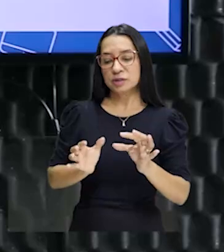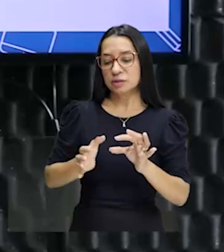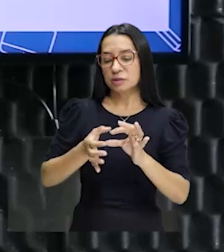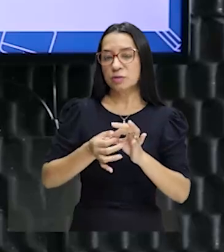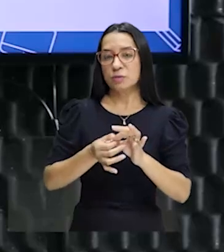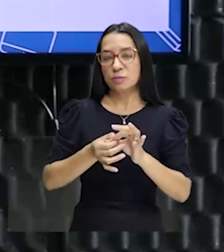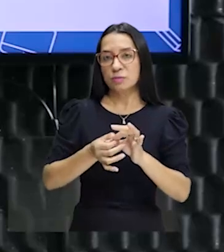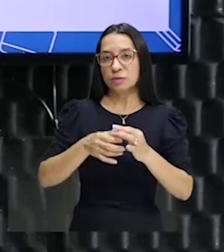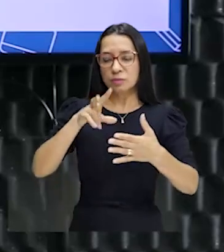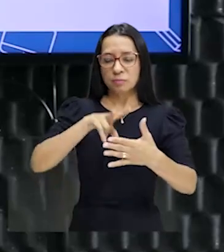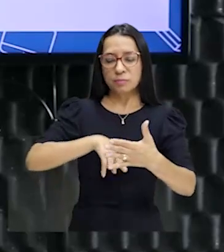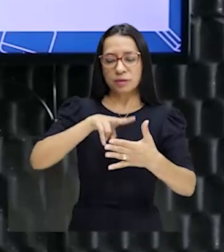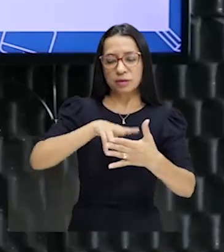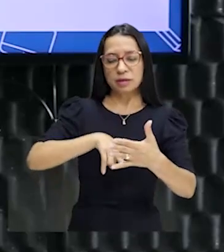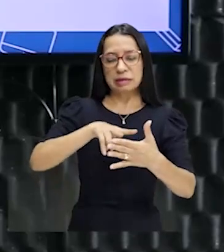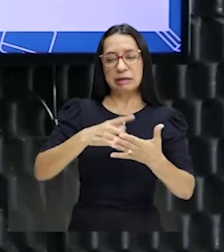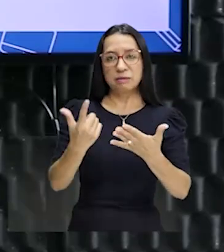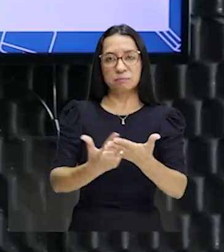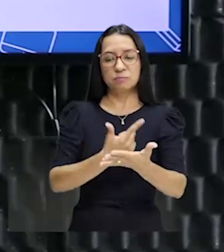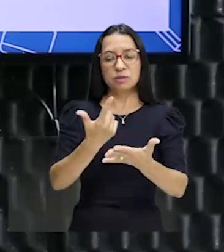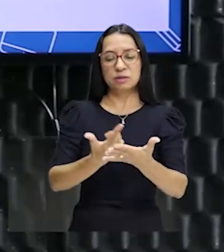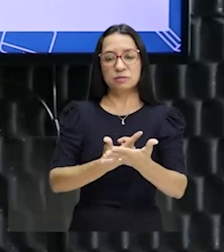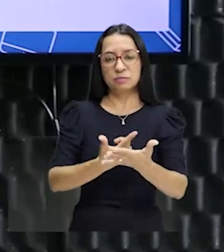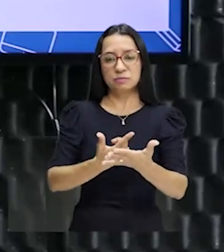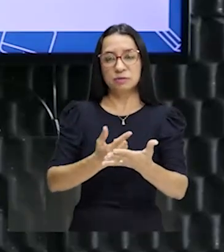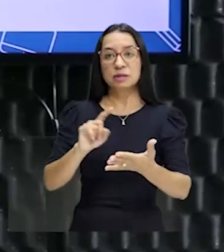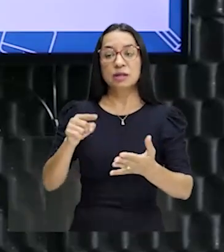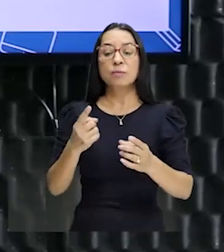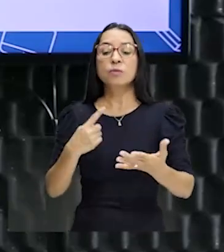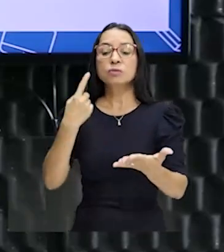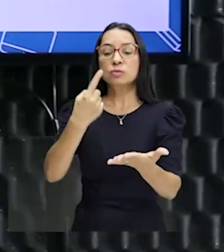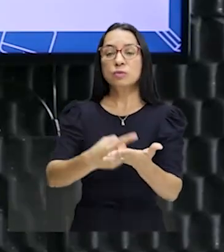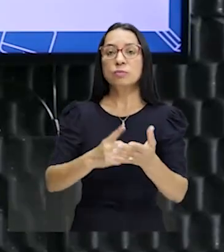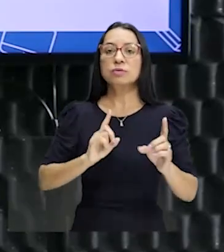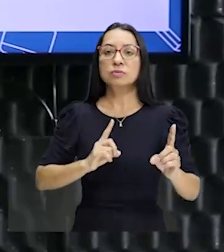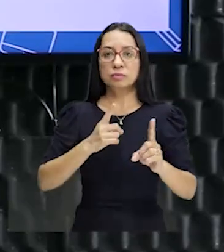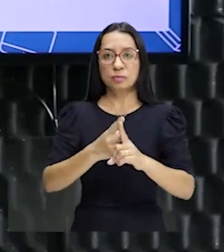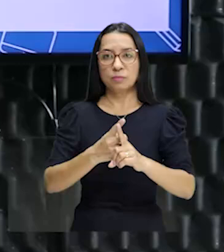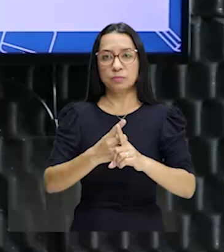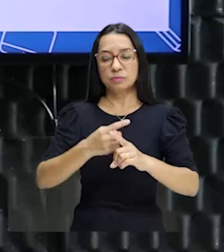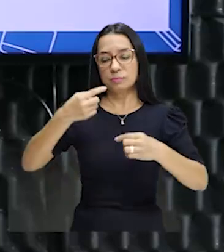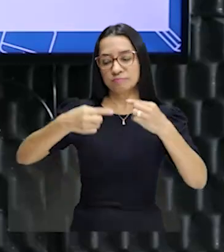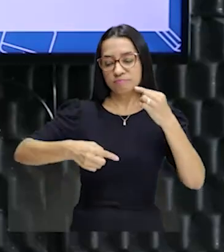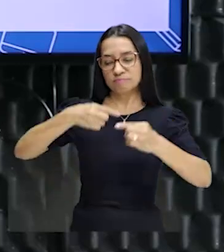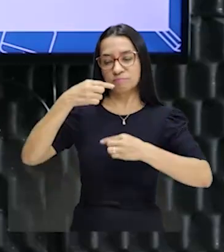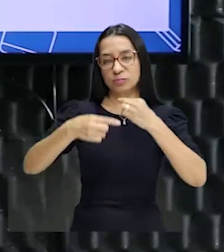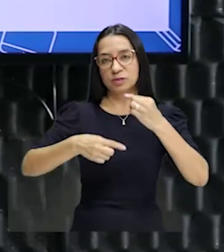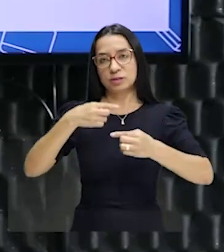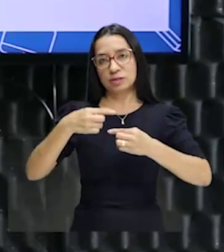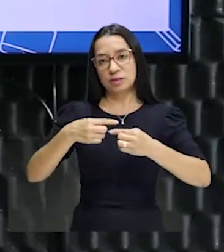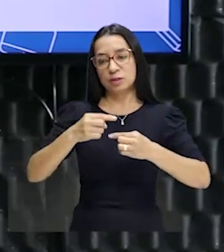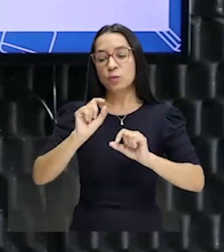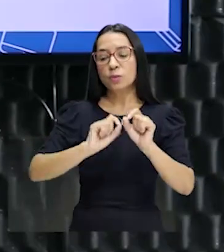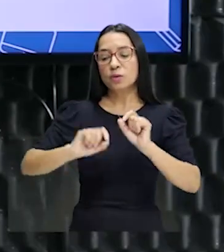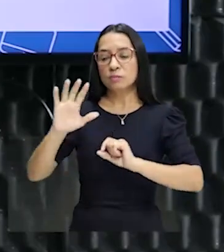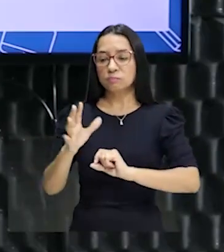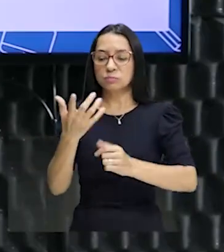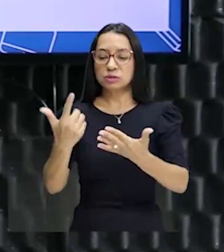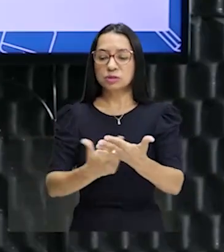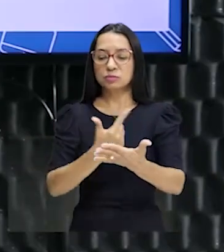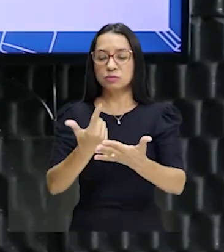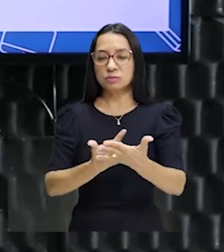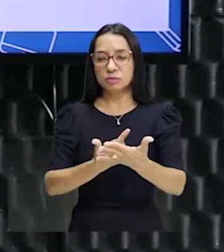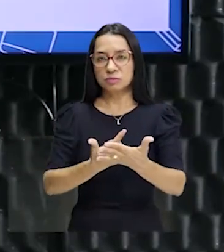encontros para ali debaterem, discutirem o que aconteceu no livro, cada um levanta a sua tese, levanta o